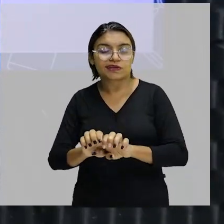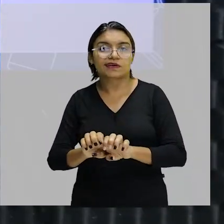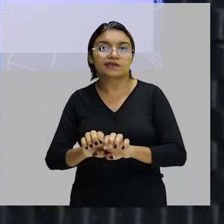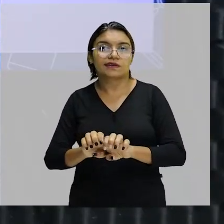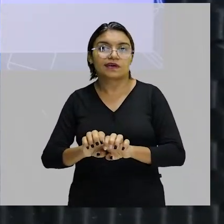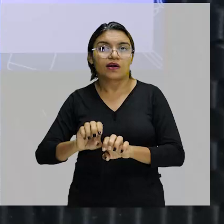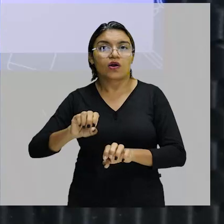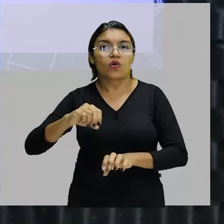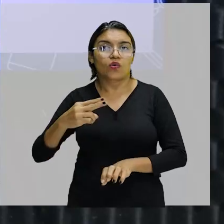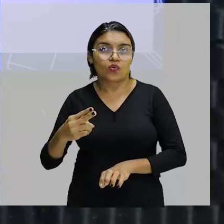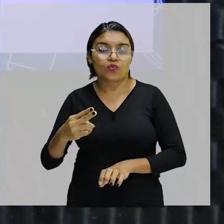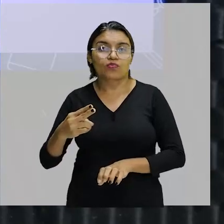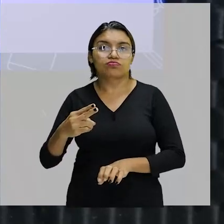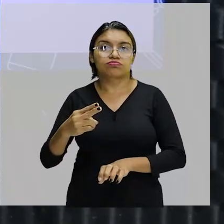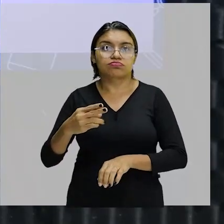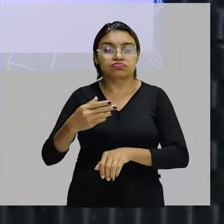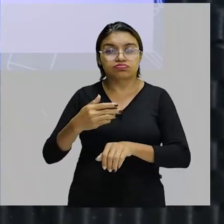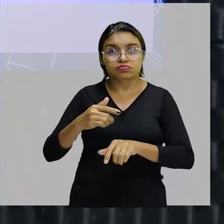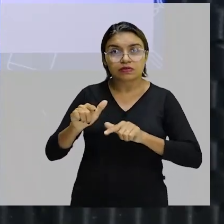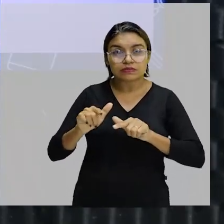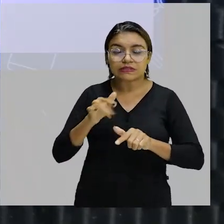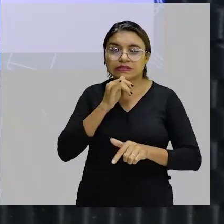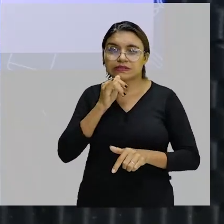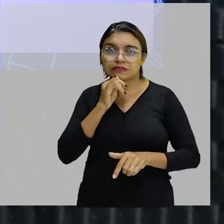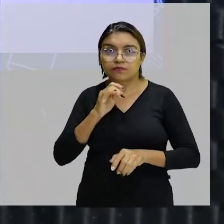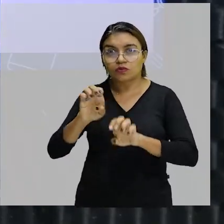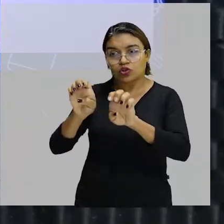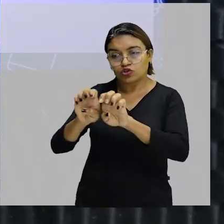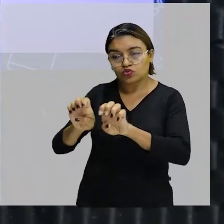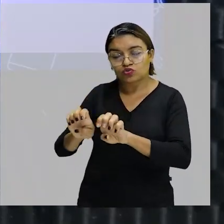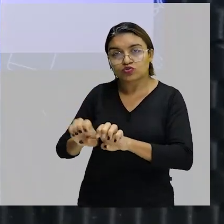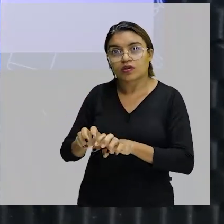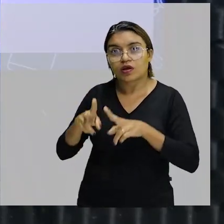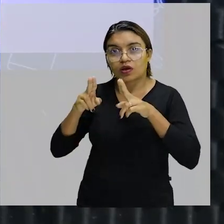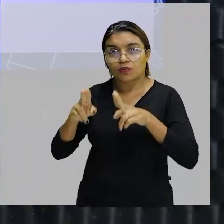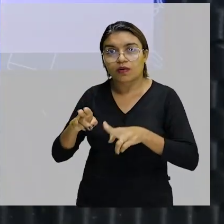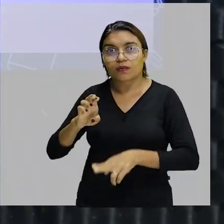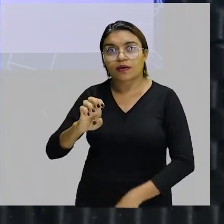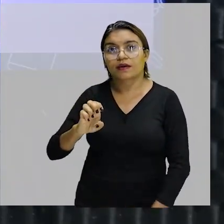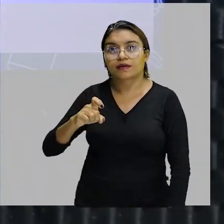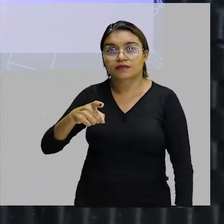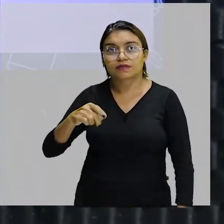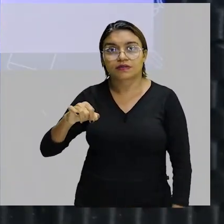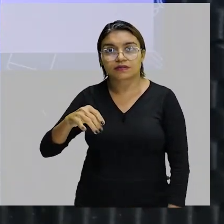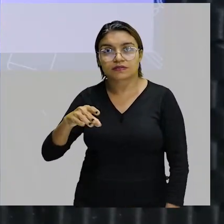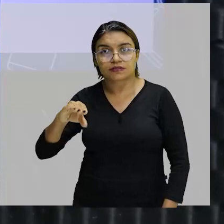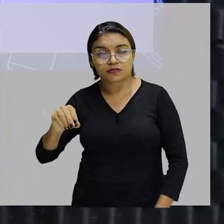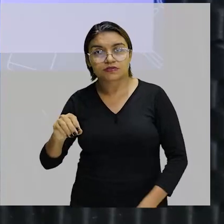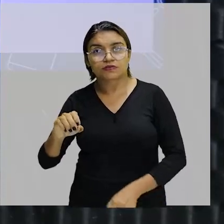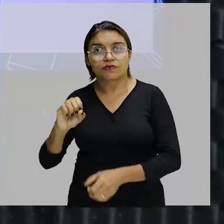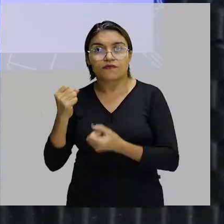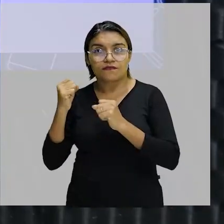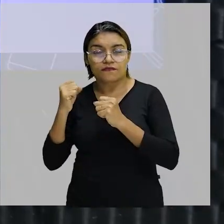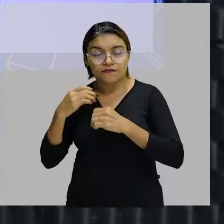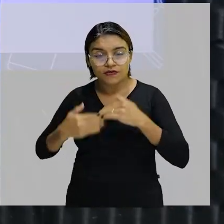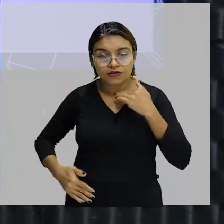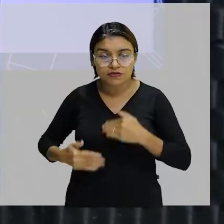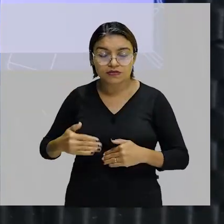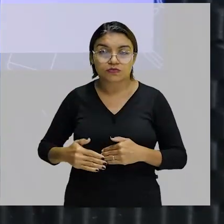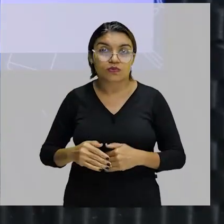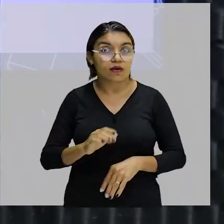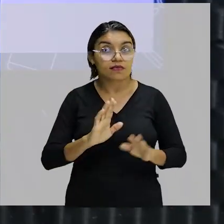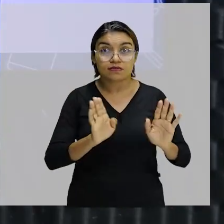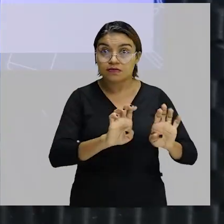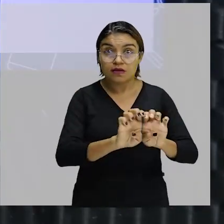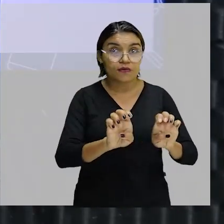física não estruturada. A estruturada é igual a exercício físico. A não estruturada é igual a essa que eu estou falando